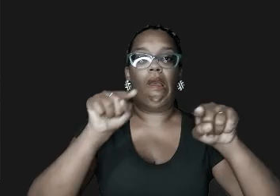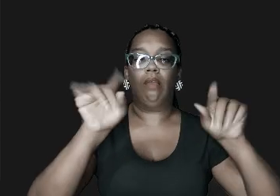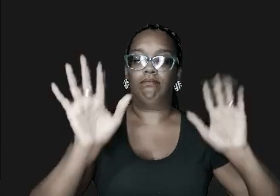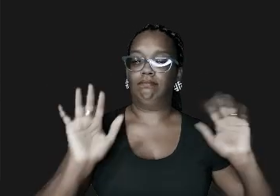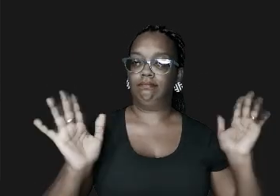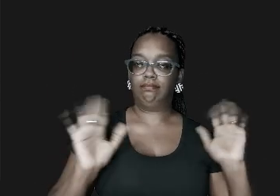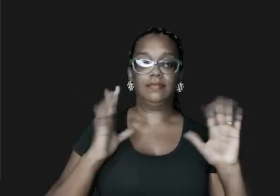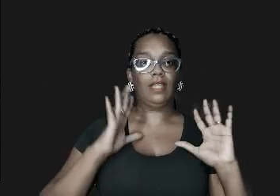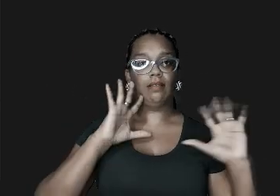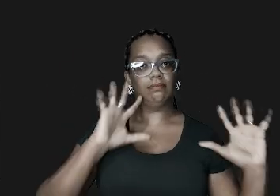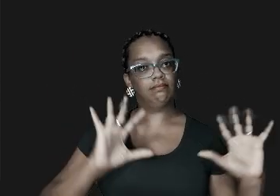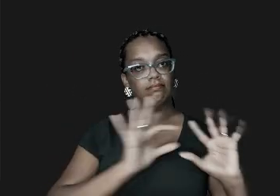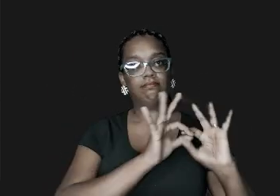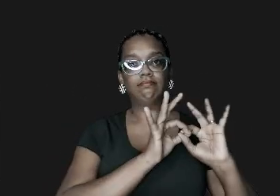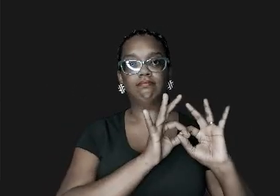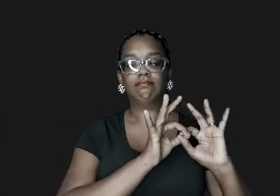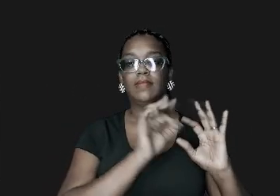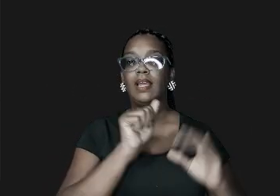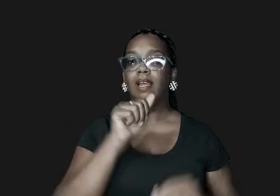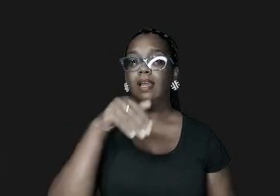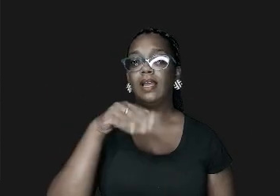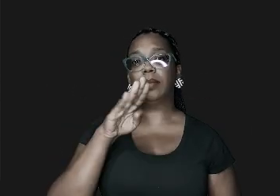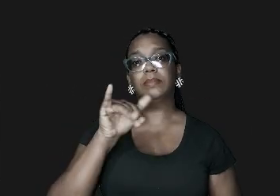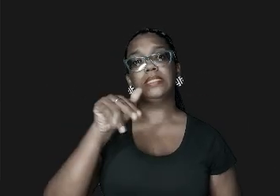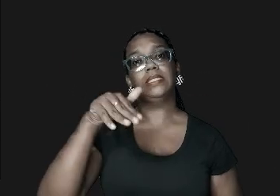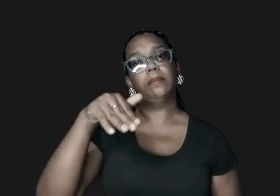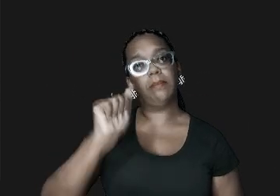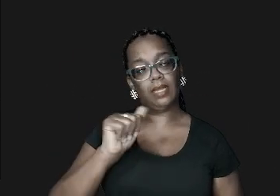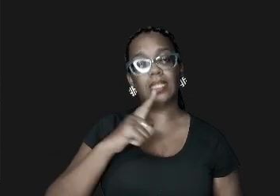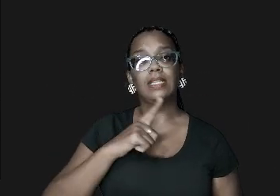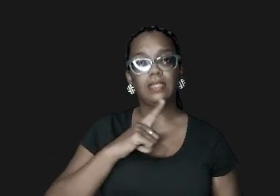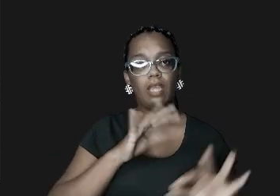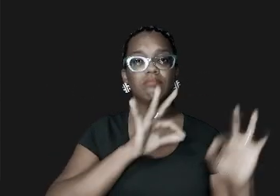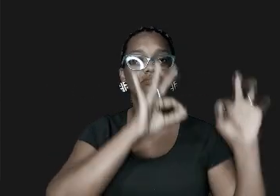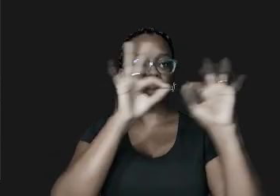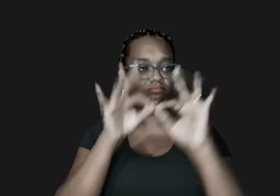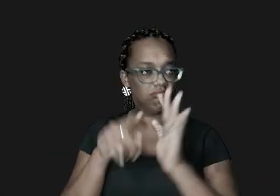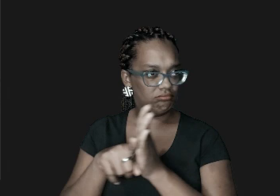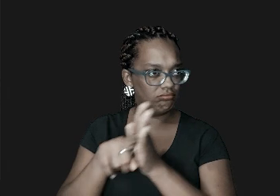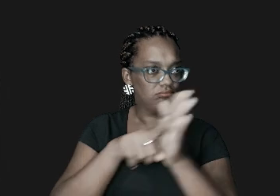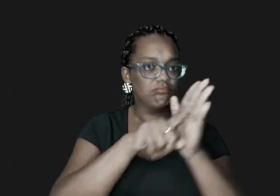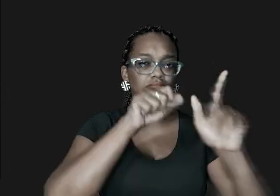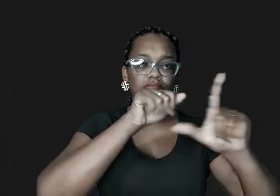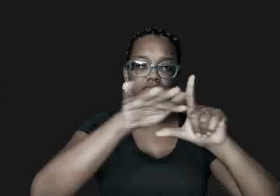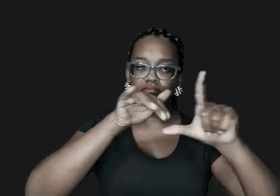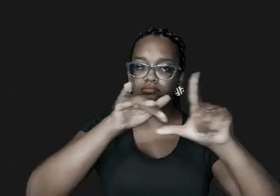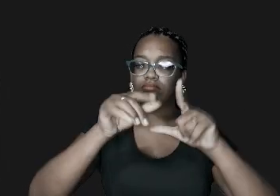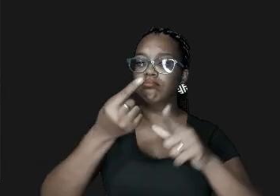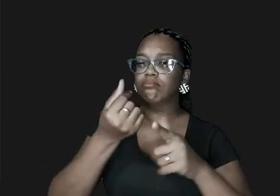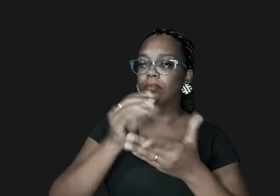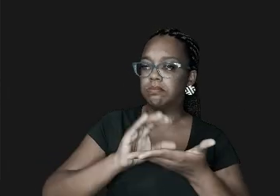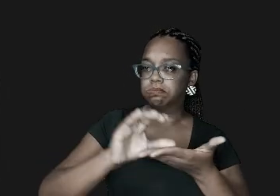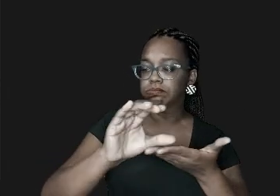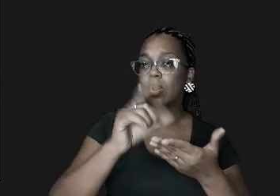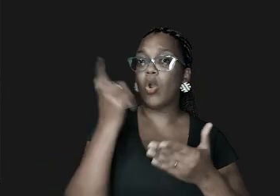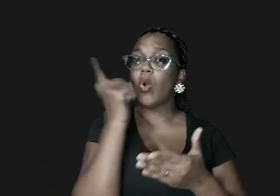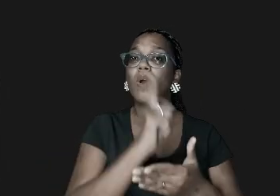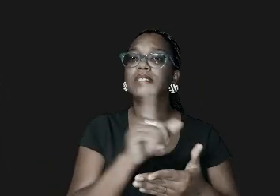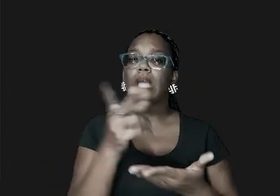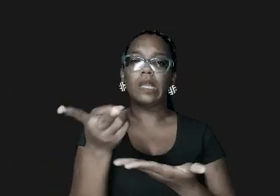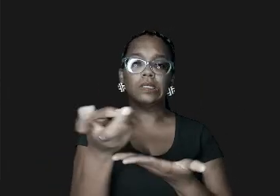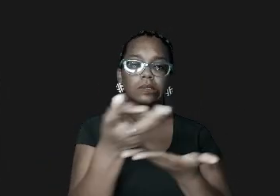uma seleção de a obvia na verdade a gente tem um convênio com anbima tem um sistema de acompanhamento de